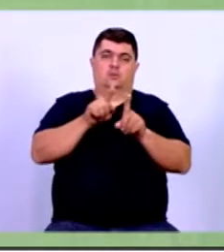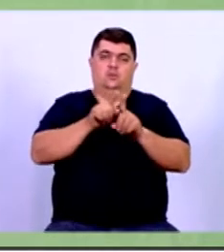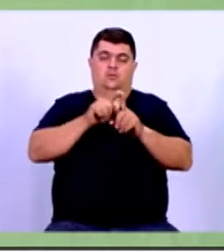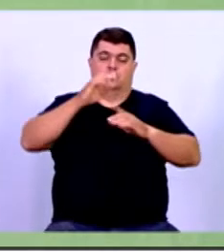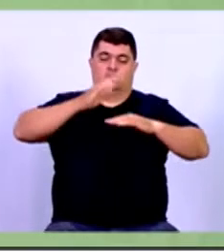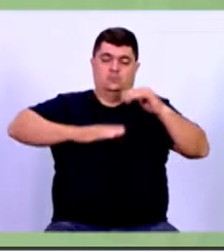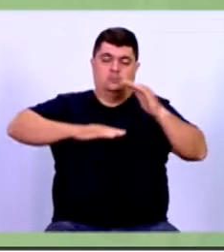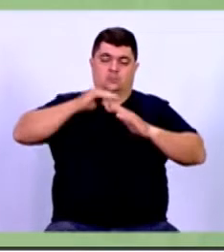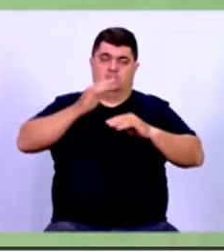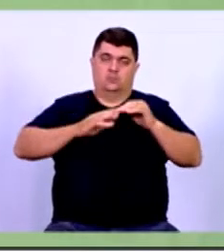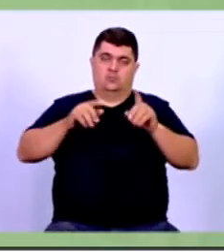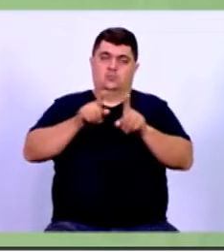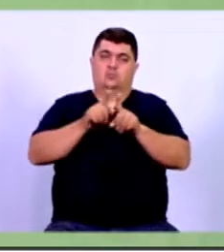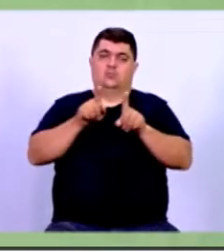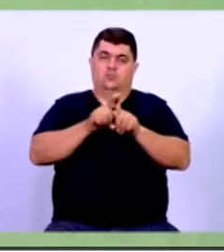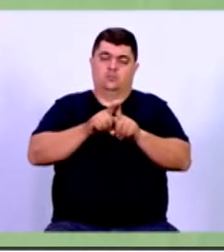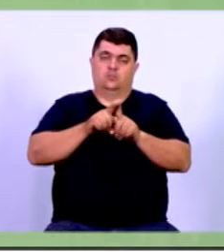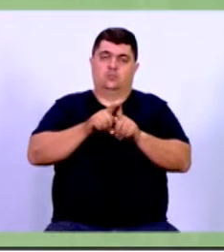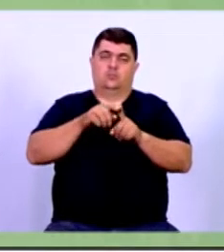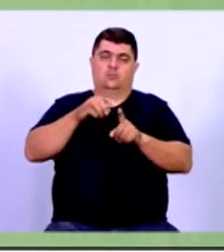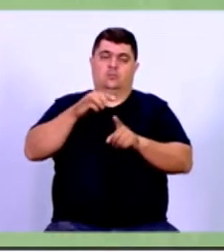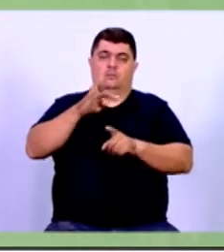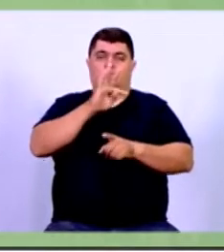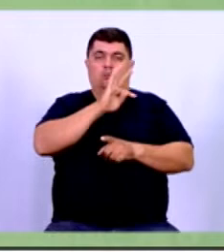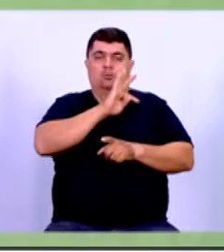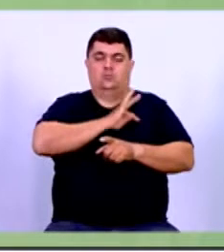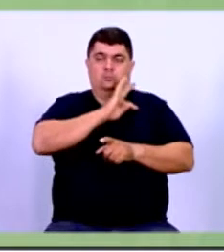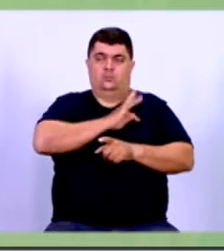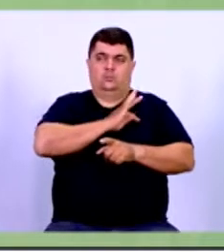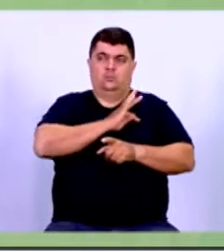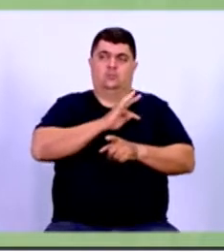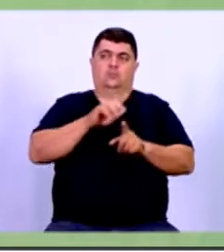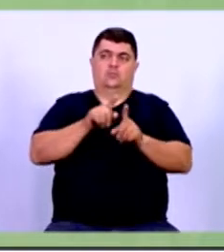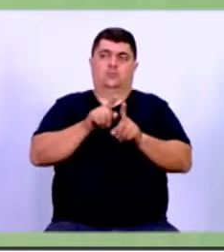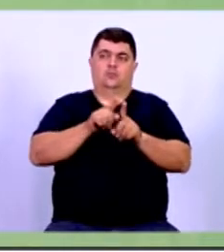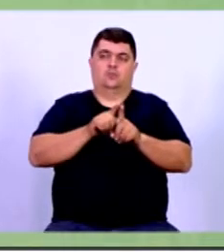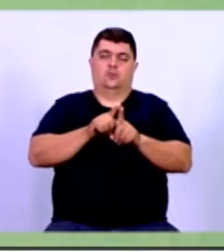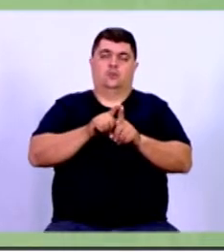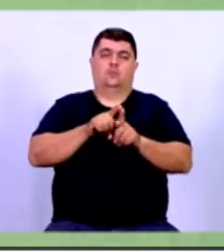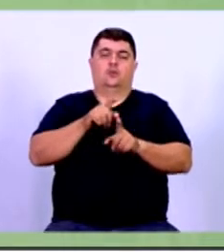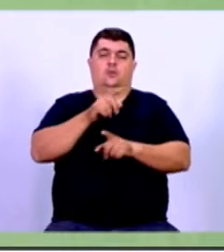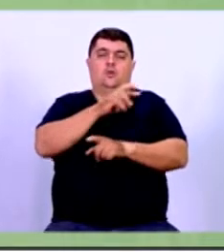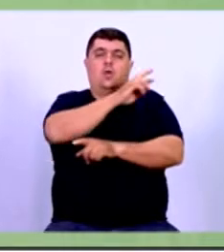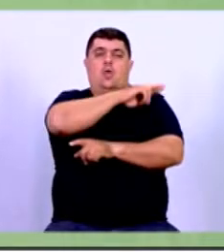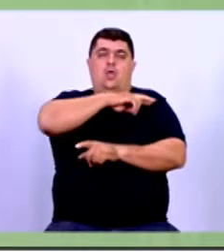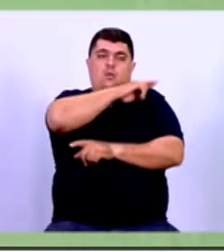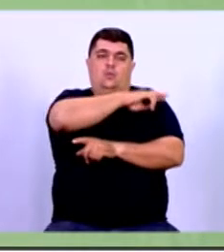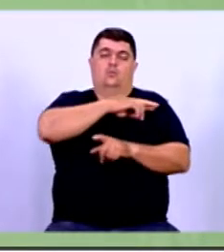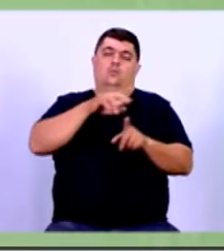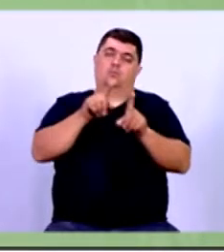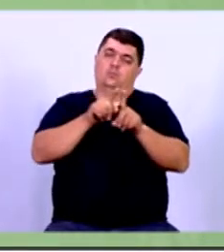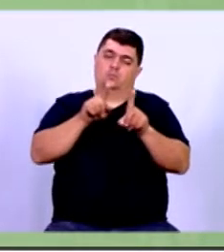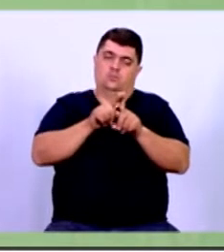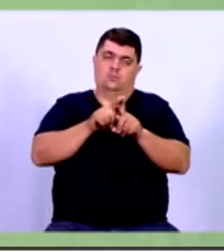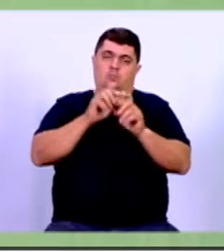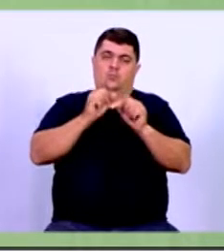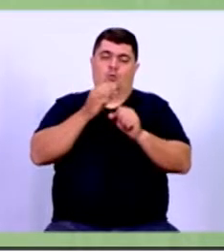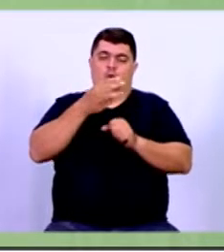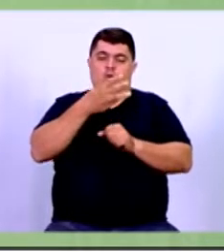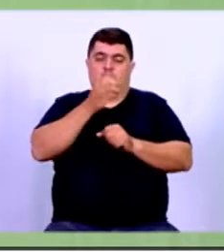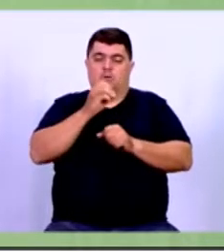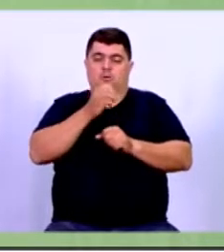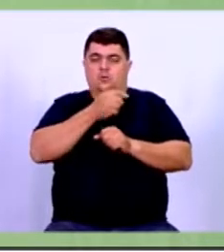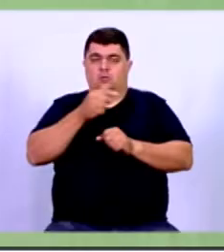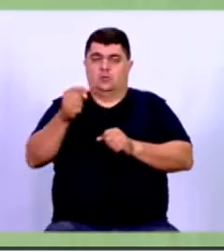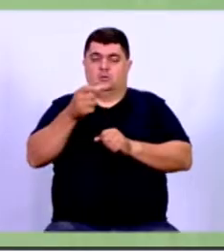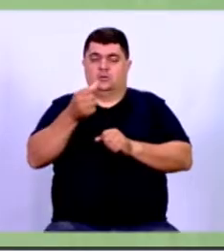educação profissional de nível médio, que é o nosso caso, e do ensino médio regular. Então, a gente pode fazer até